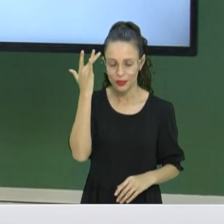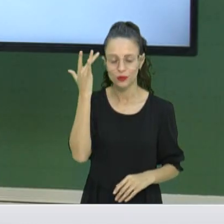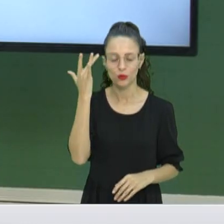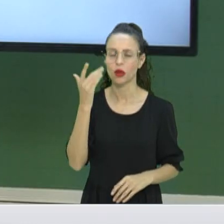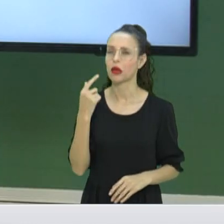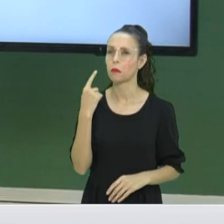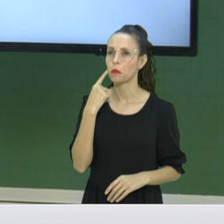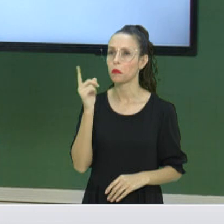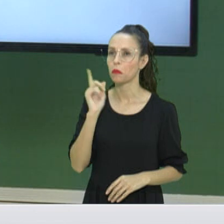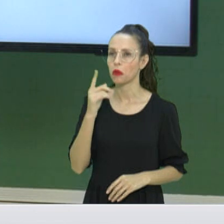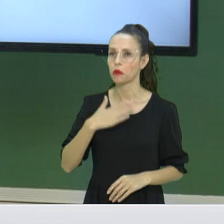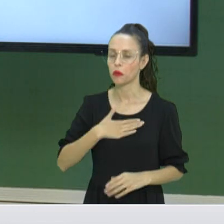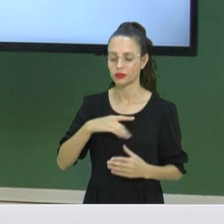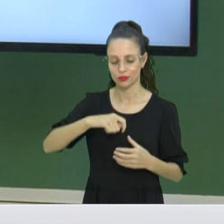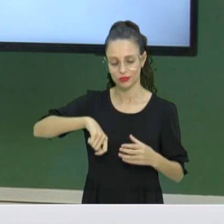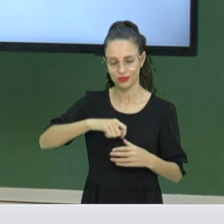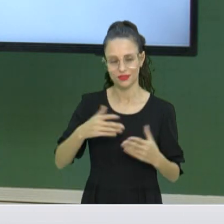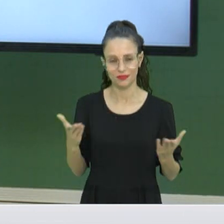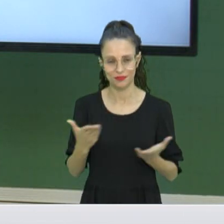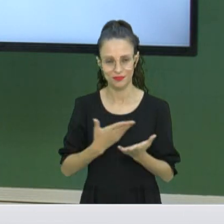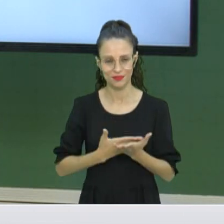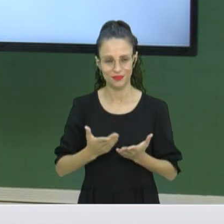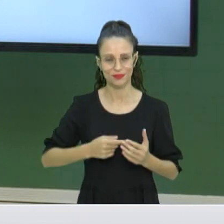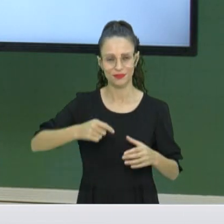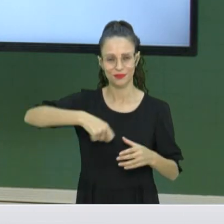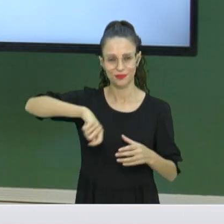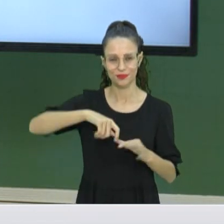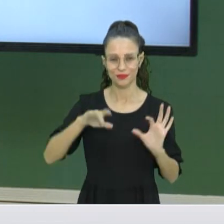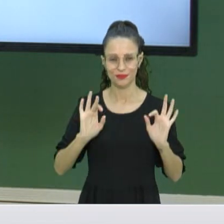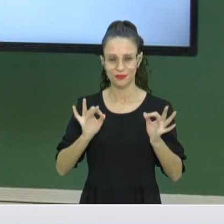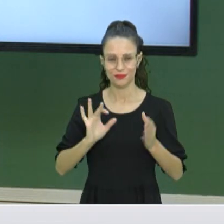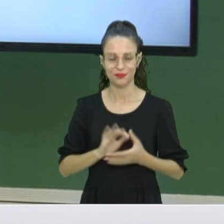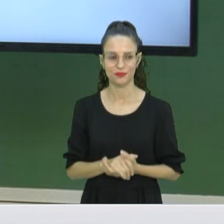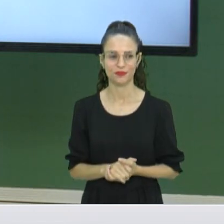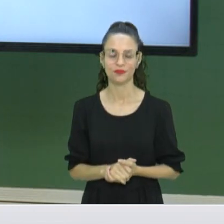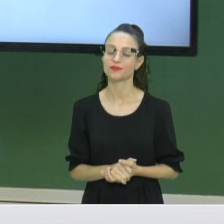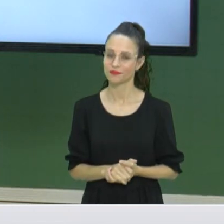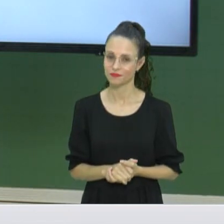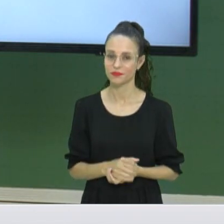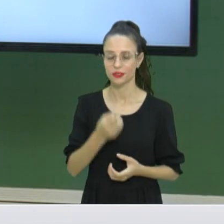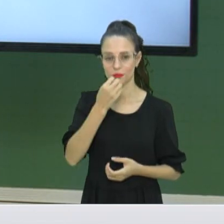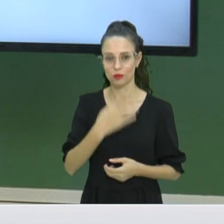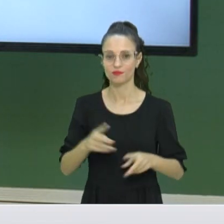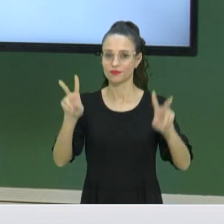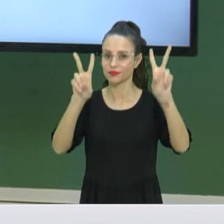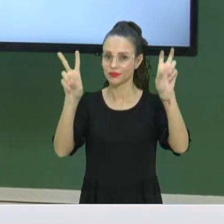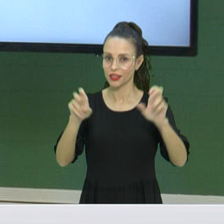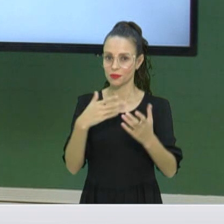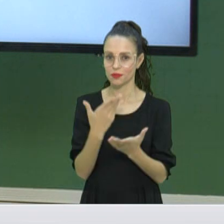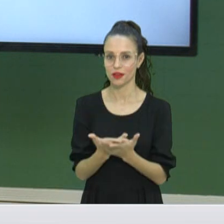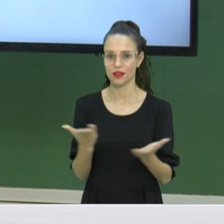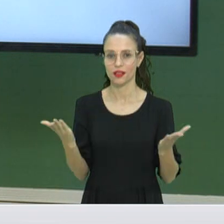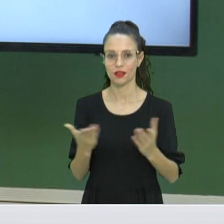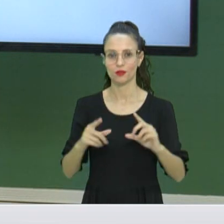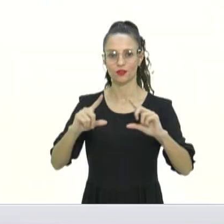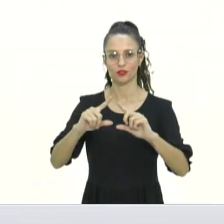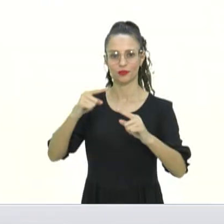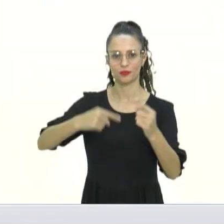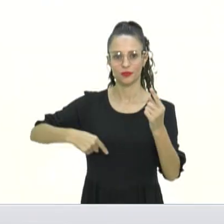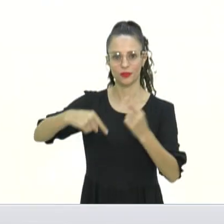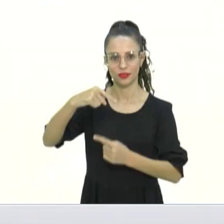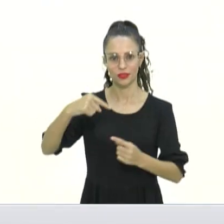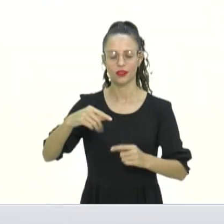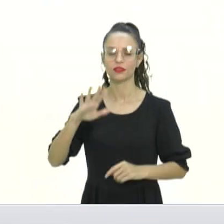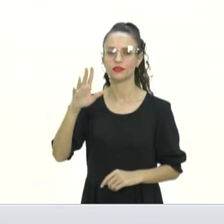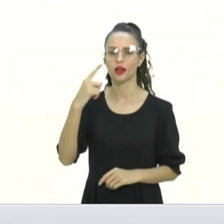que gostavam de cozinhar, começaram a cozinhar, né? Bom, o tema da nossa aula de hoje é reciclagem.